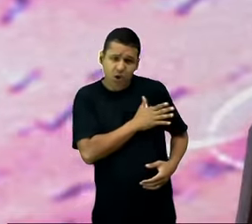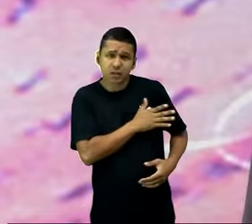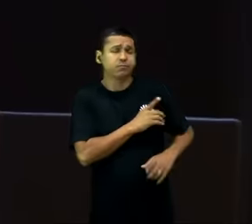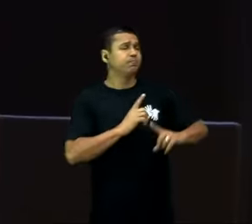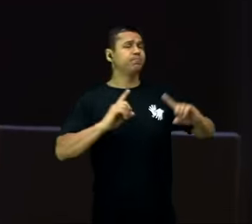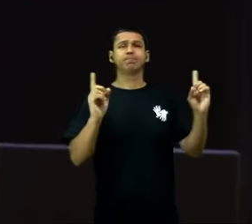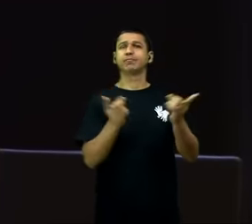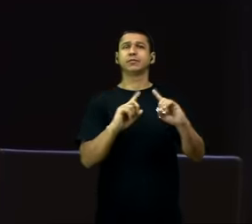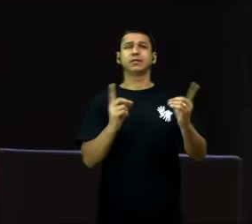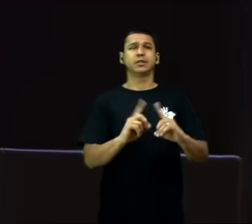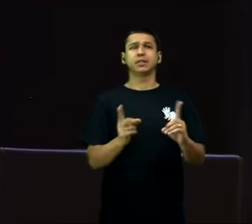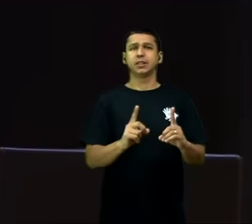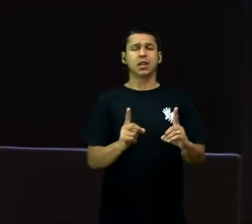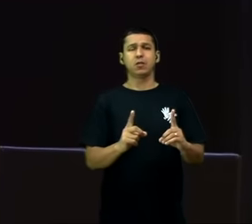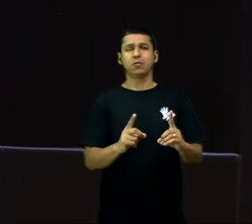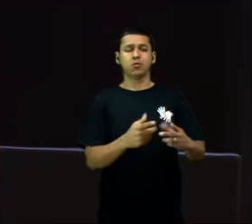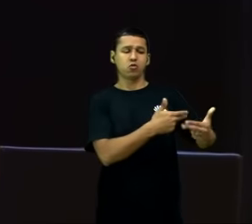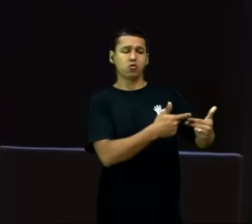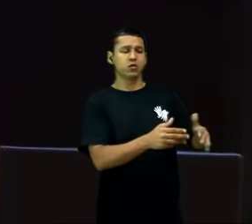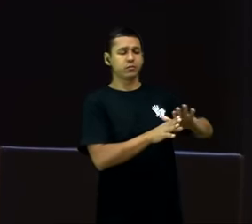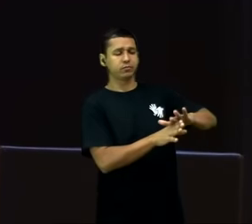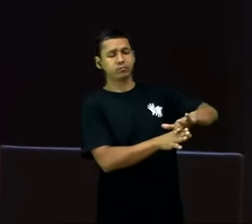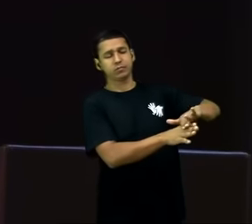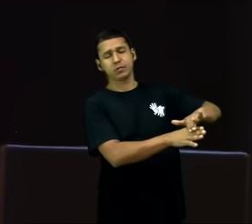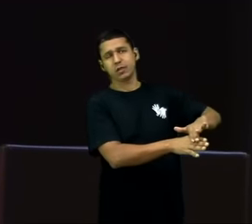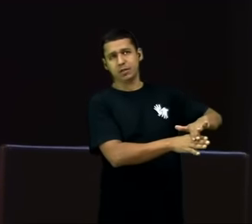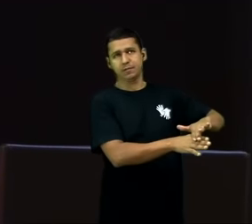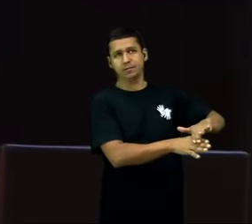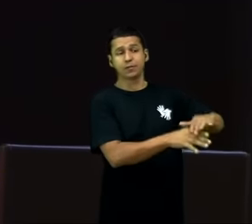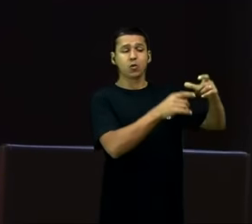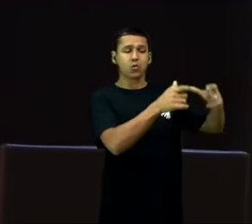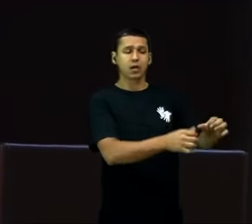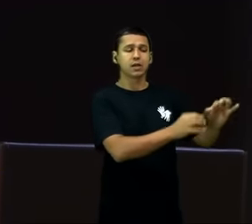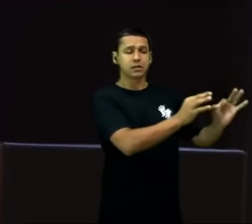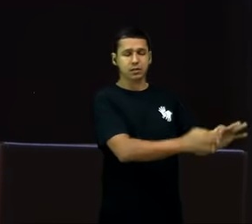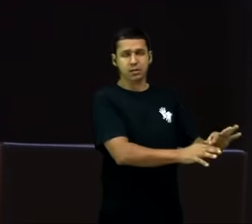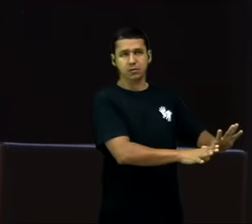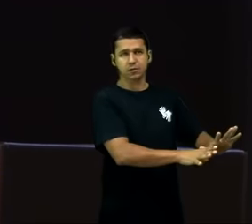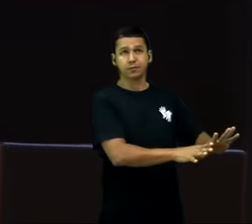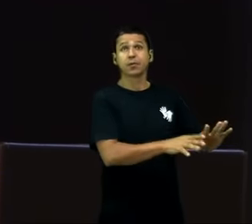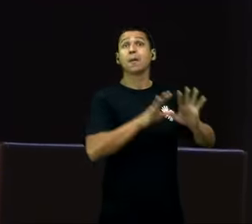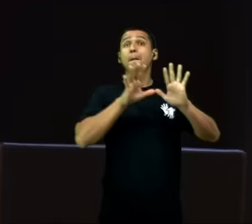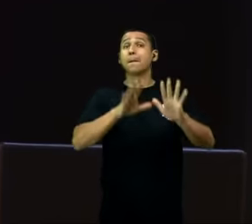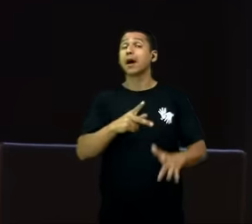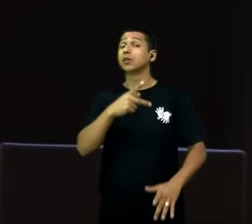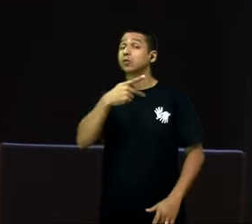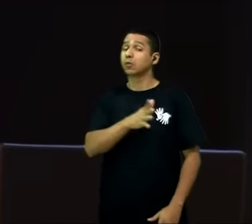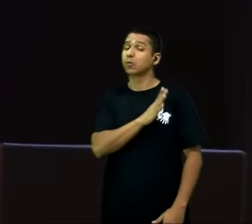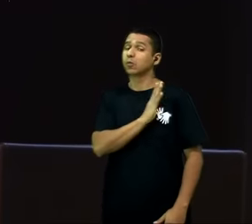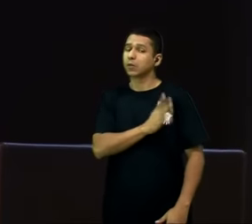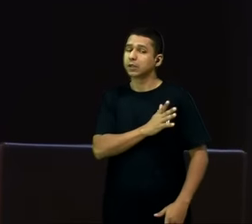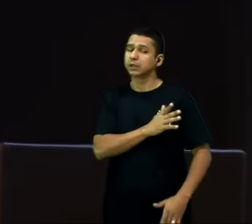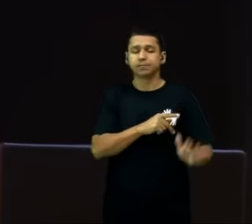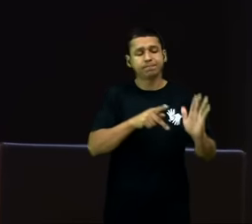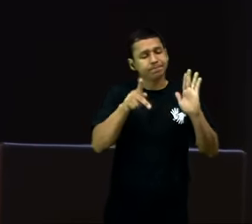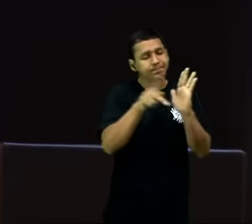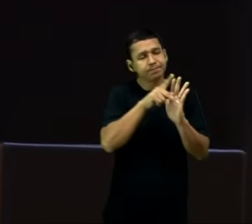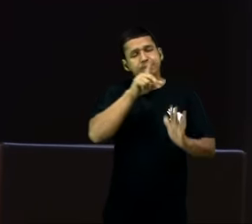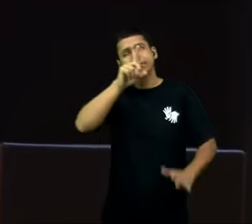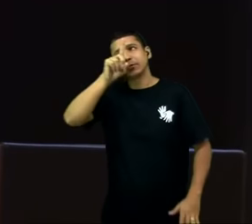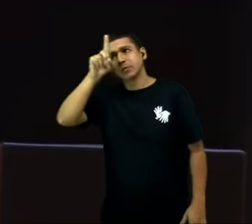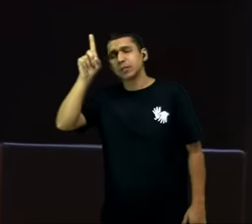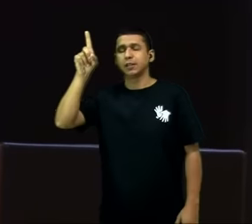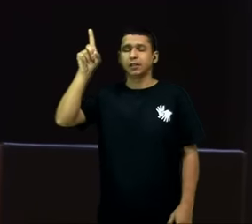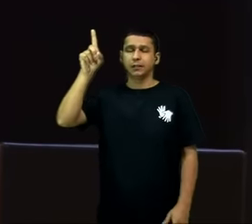Nunca deixe as coisas ganhar. Irmão, não coloque aquilo que Deus te deu para cuidar no coração. Teu coração tem dono,